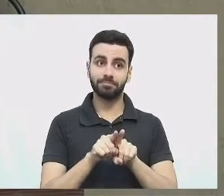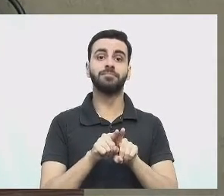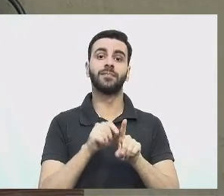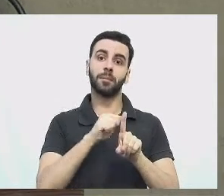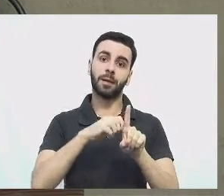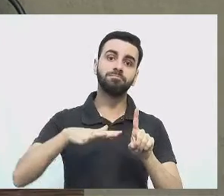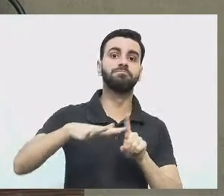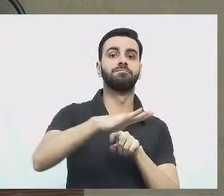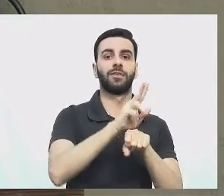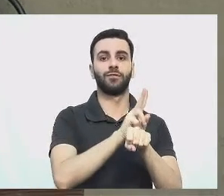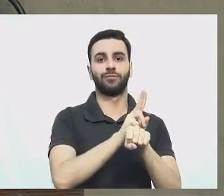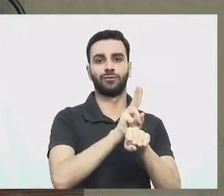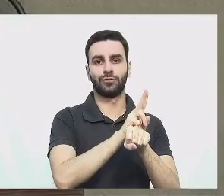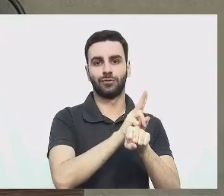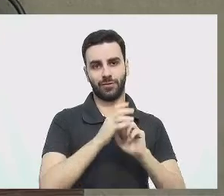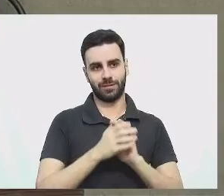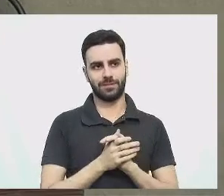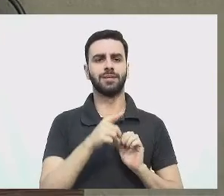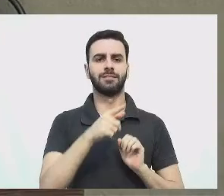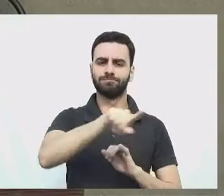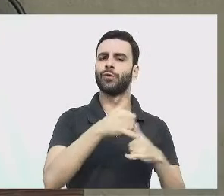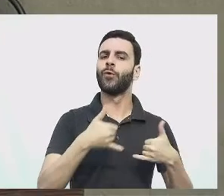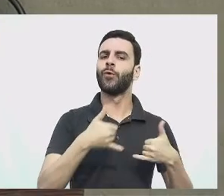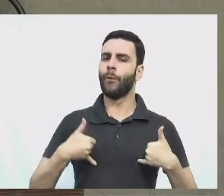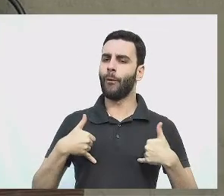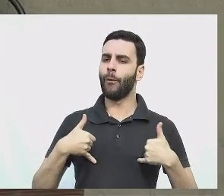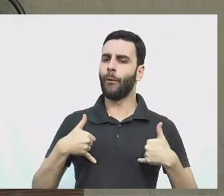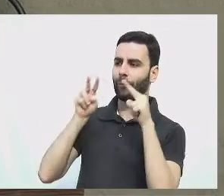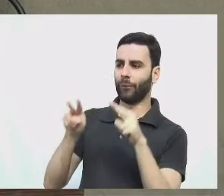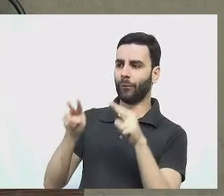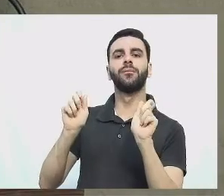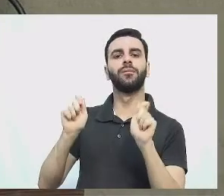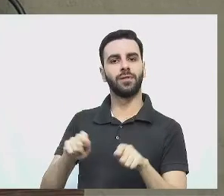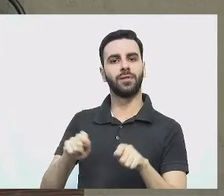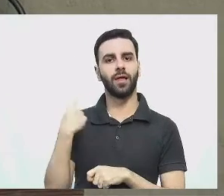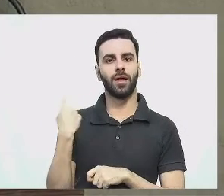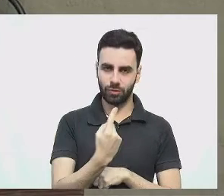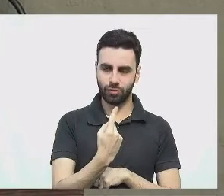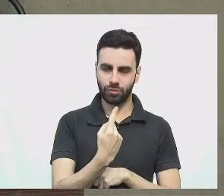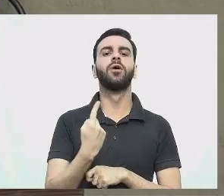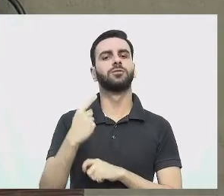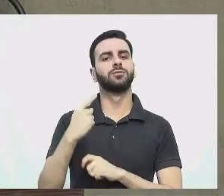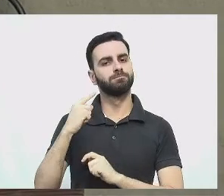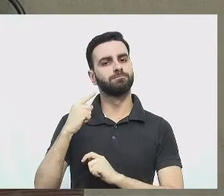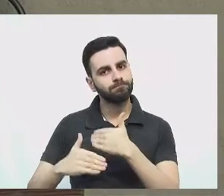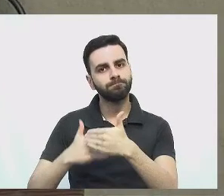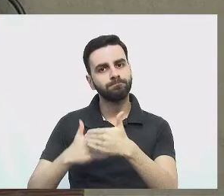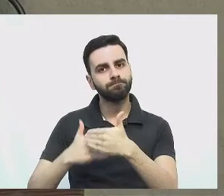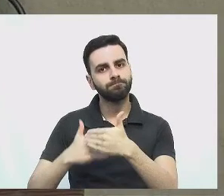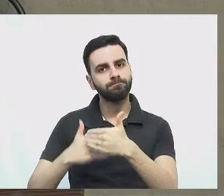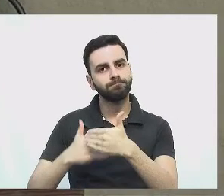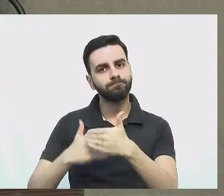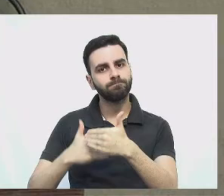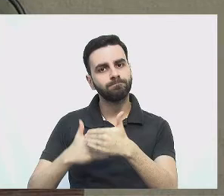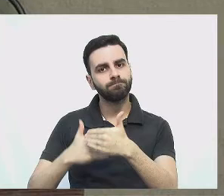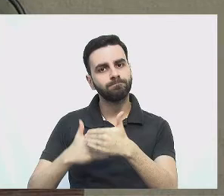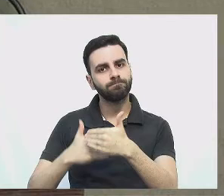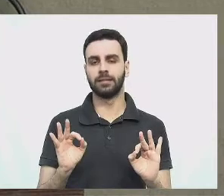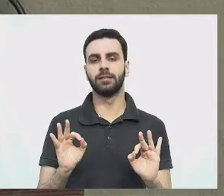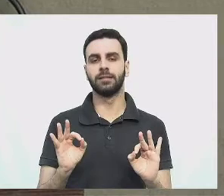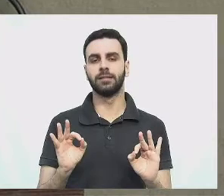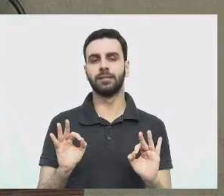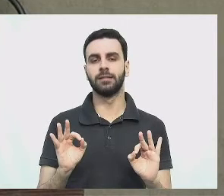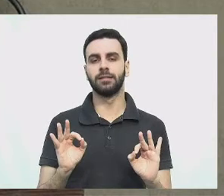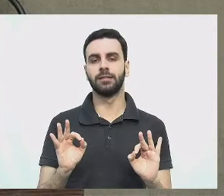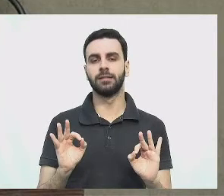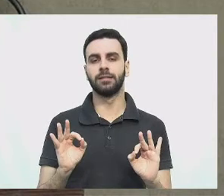os viçosenses. Pode se orgulhar. Nós estamos cumprindo o nosso papel como